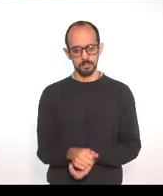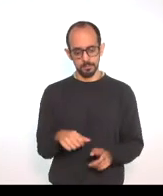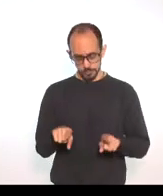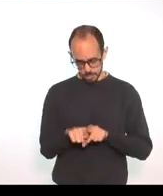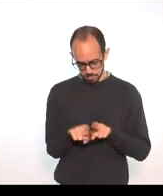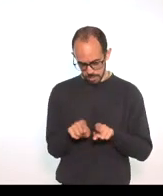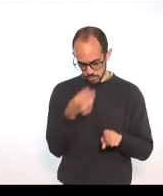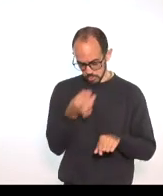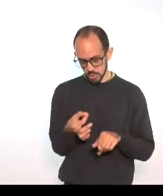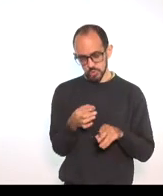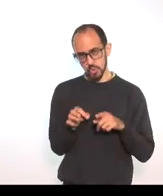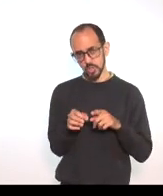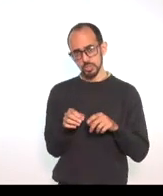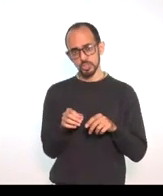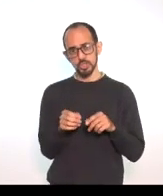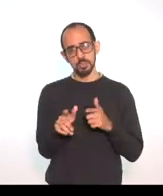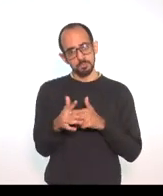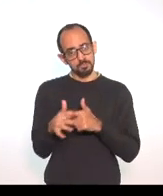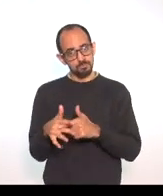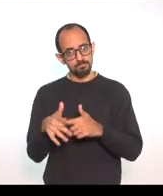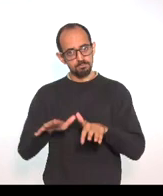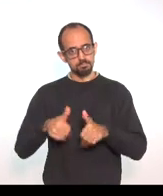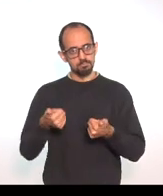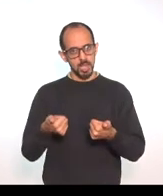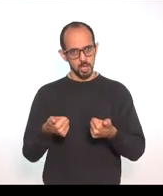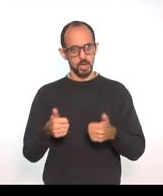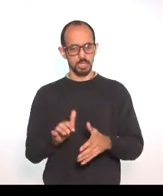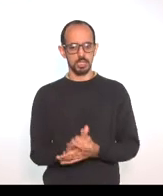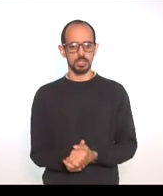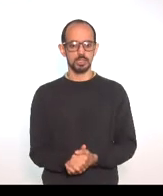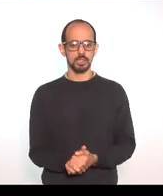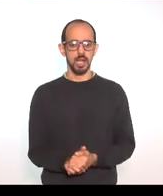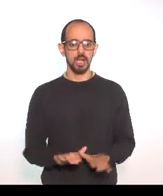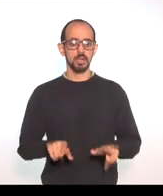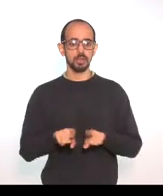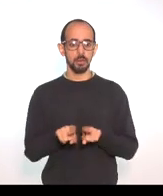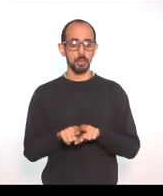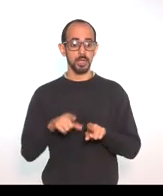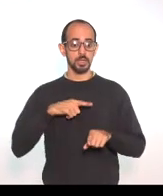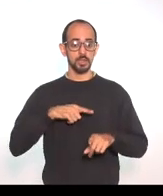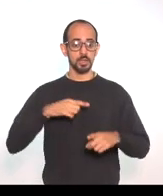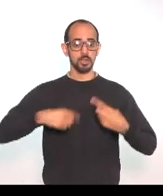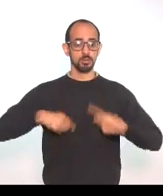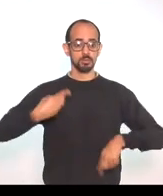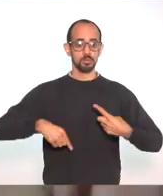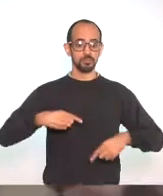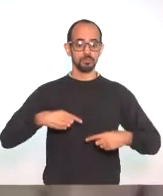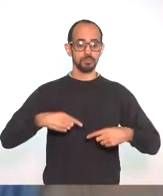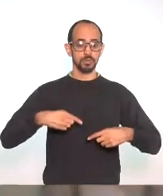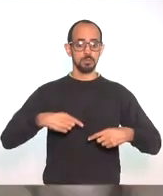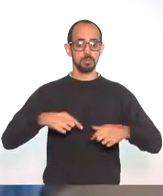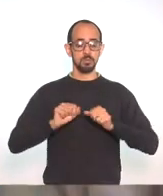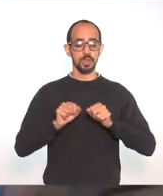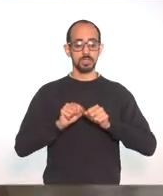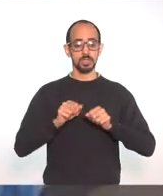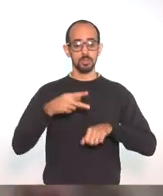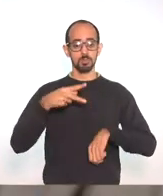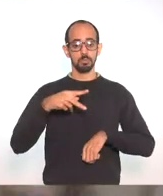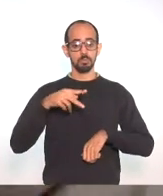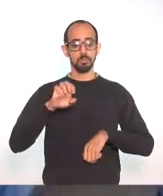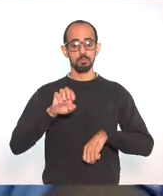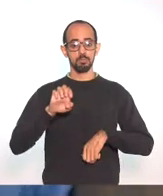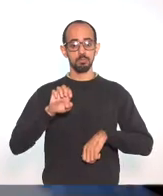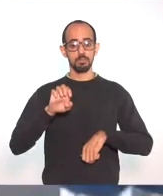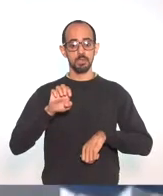lembrando ainda que ainda temos o debate a ser feito e a respeito do perdoe né do plano estratégico de desenvolvimento